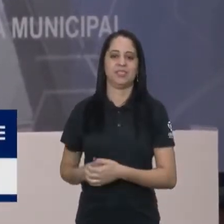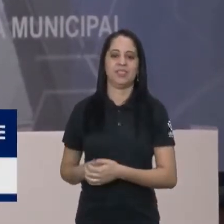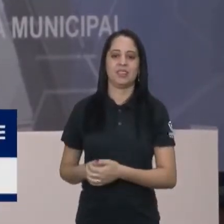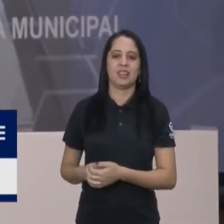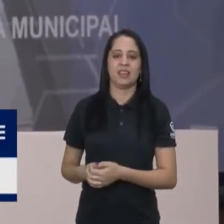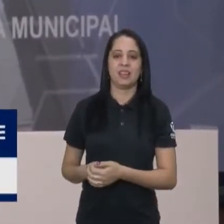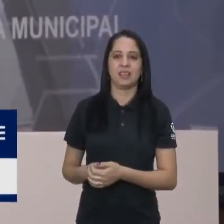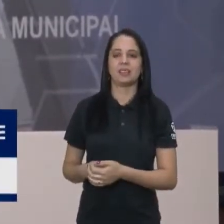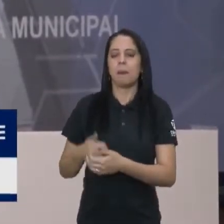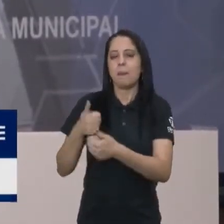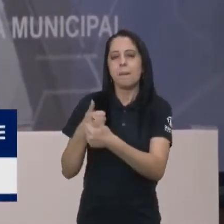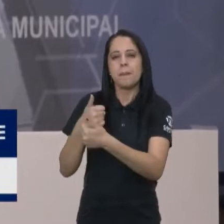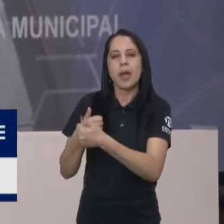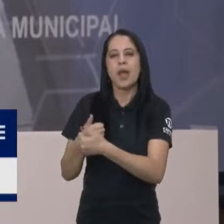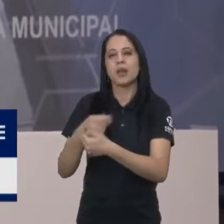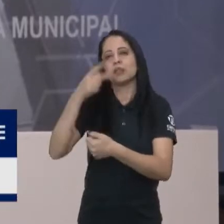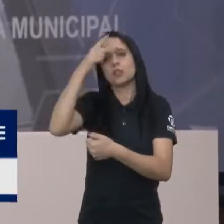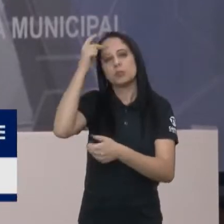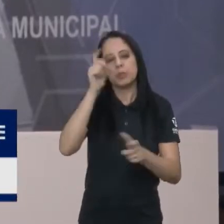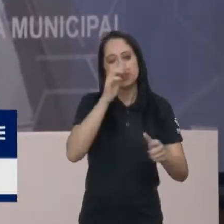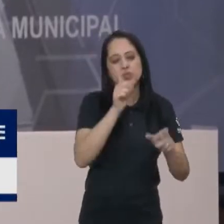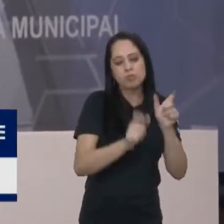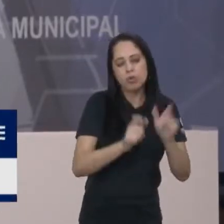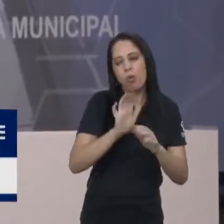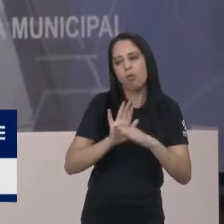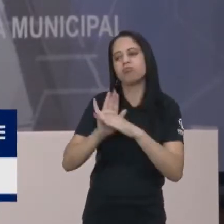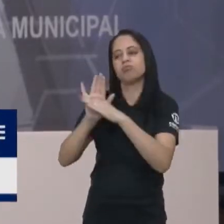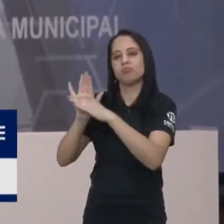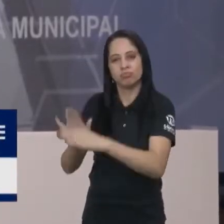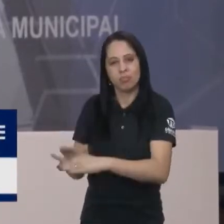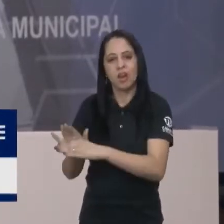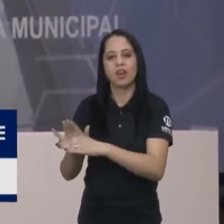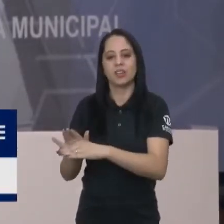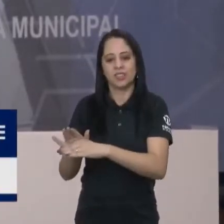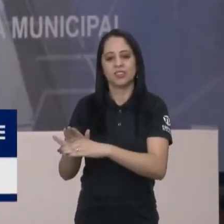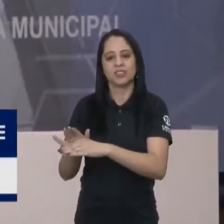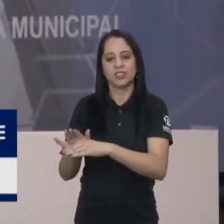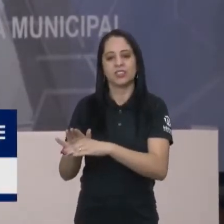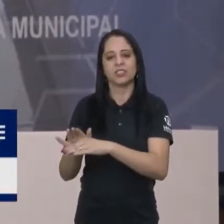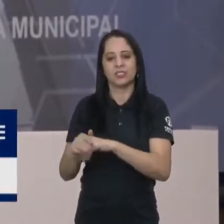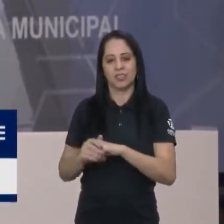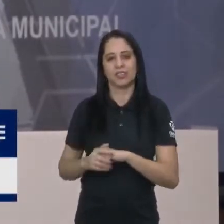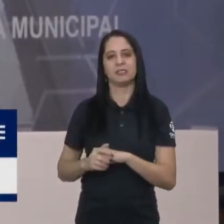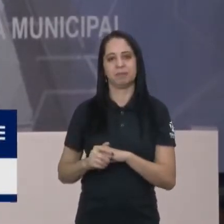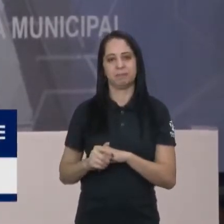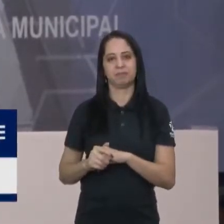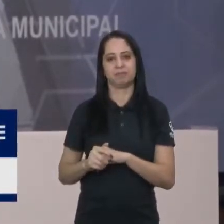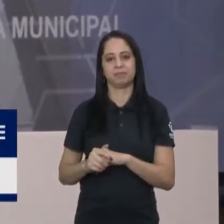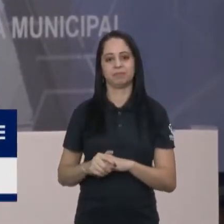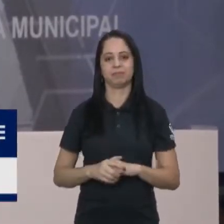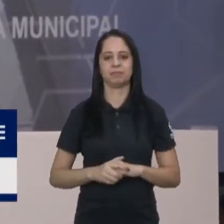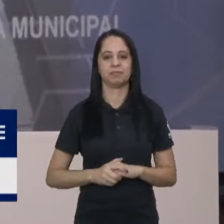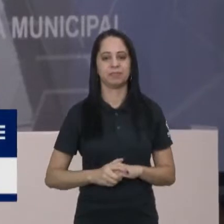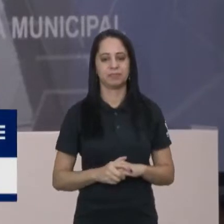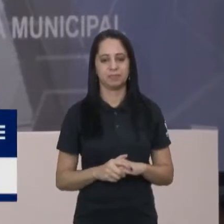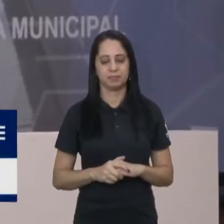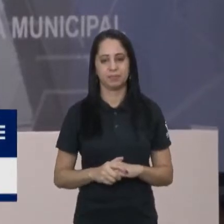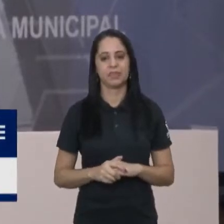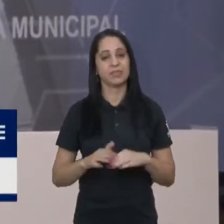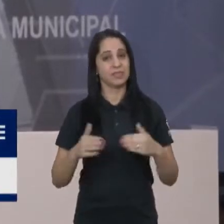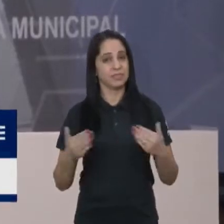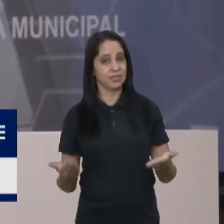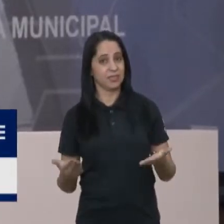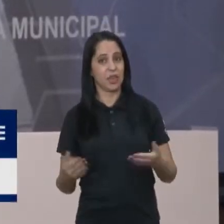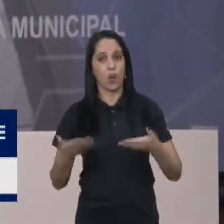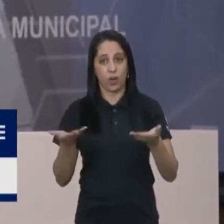que nos ajudaram a ser o que nós somos e ajudaram a nós fazermos o que a gente tem como missão nessa vida. Então,